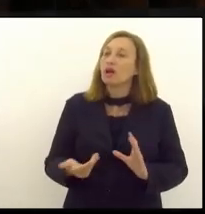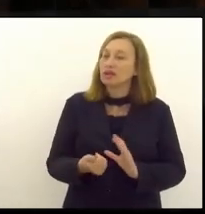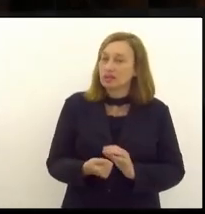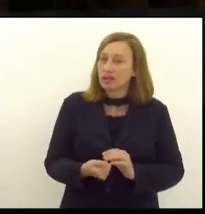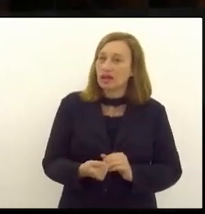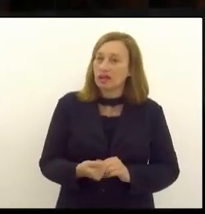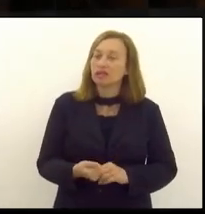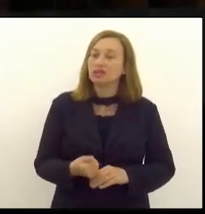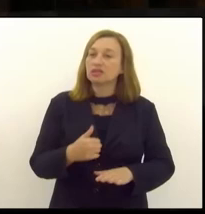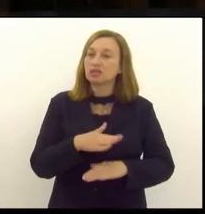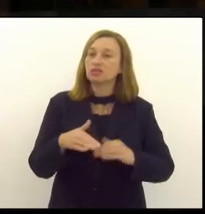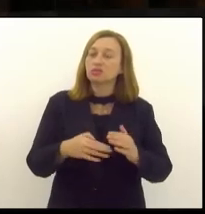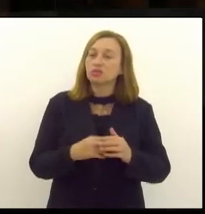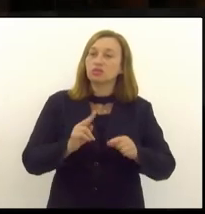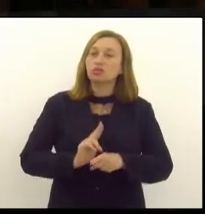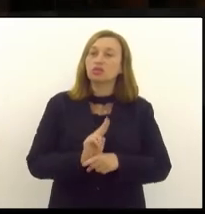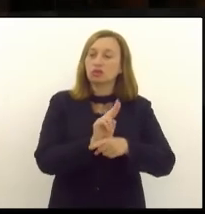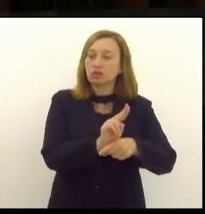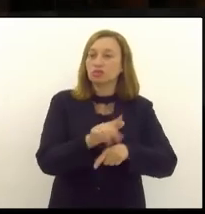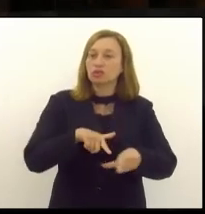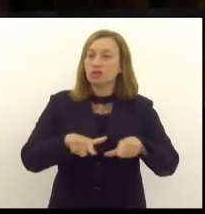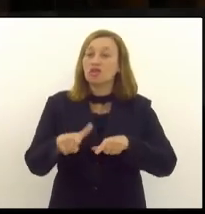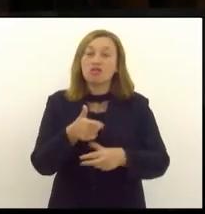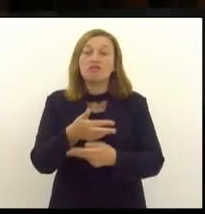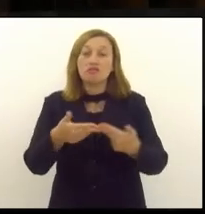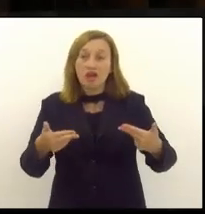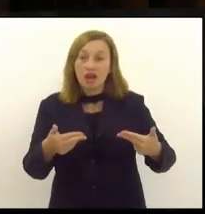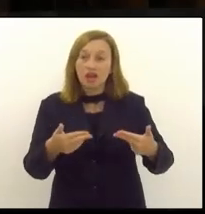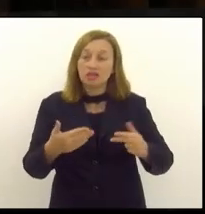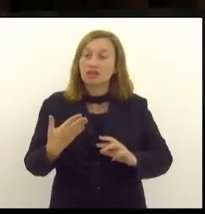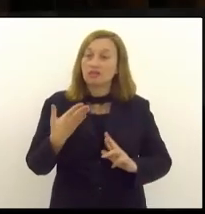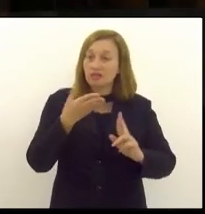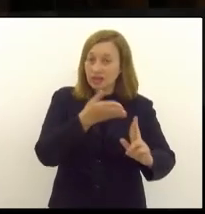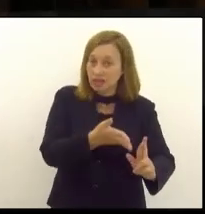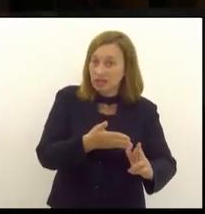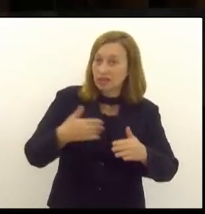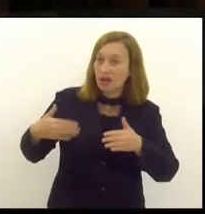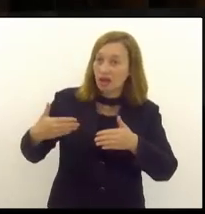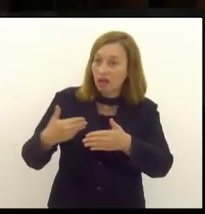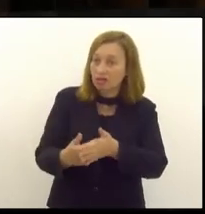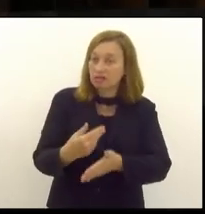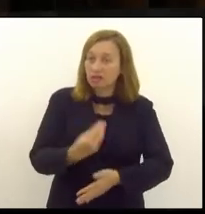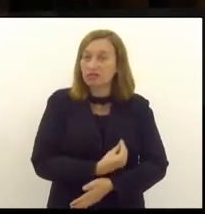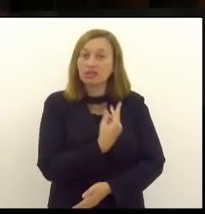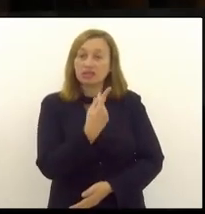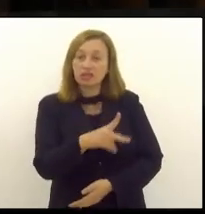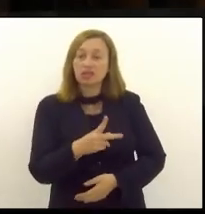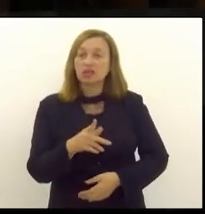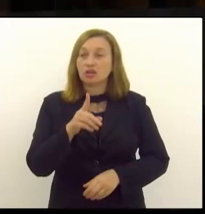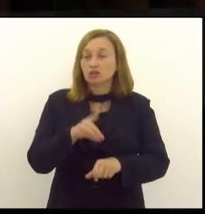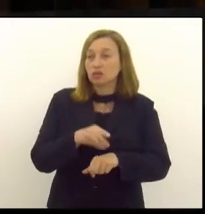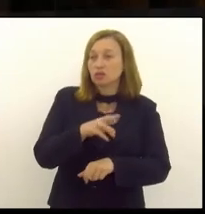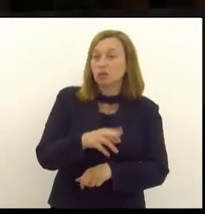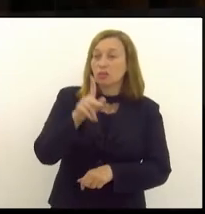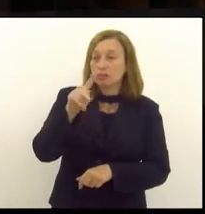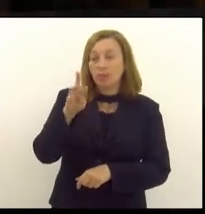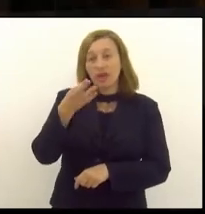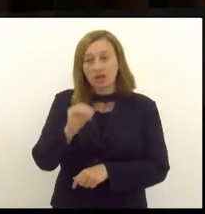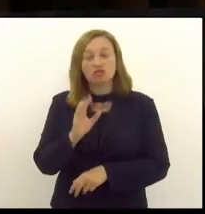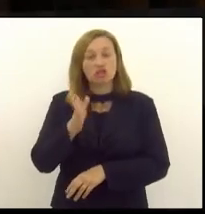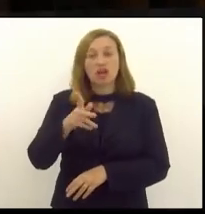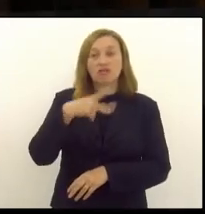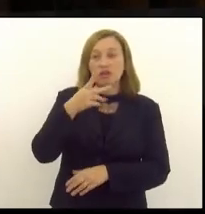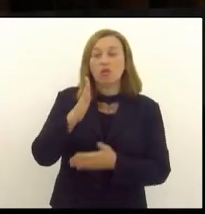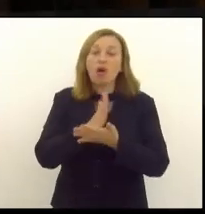procuradores e das procuradoras do trabalho. Foram muitos os destaques ao longo da carreira. Dr. Pedro já citou alguns, e eu